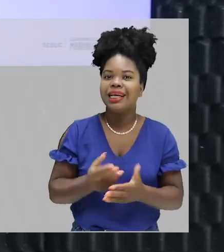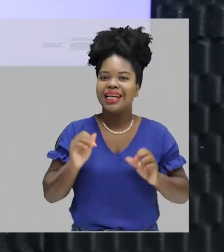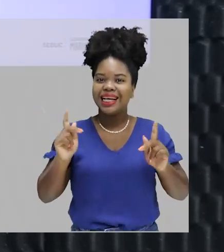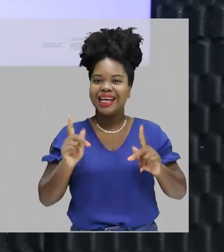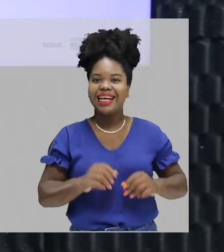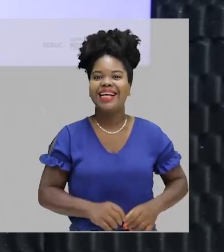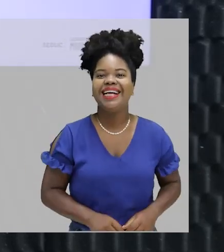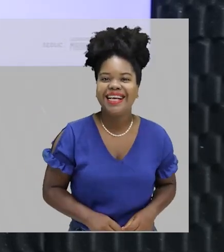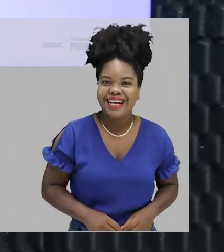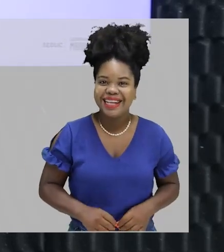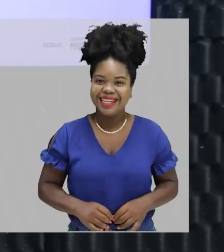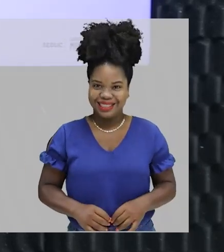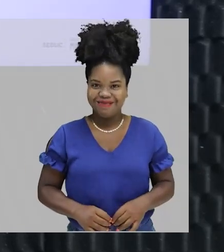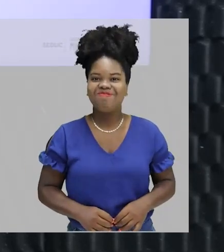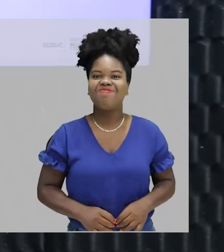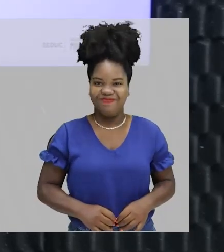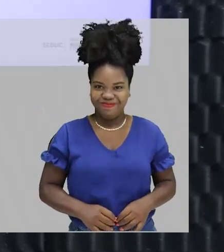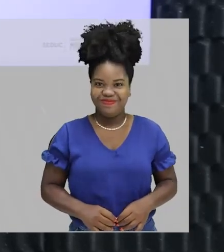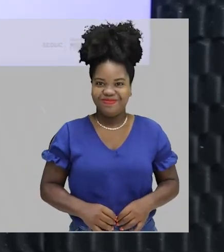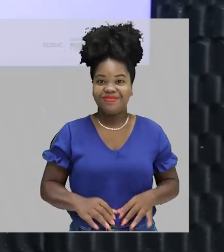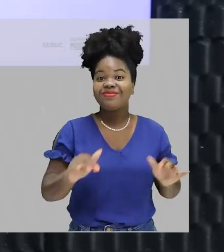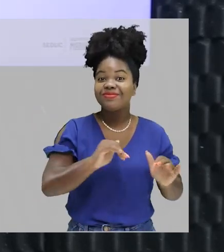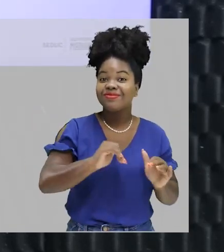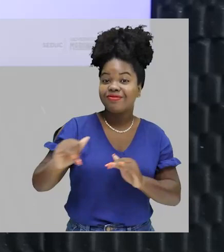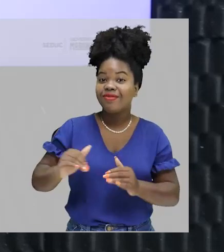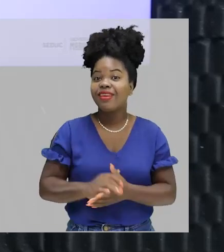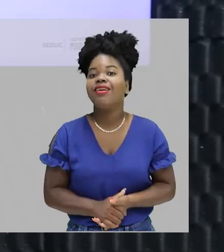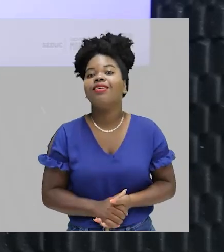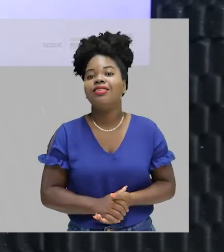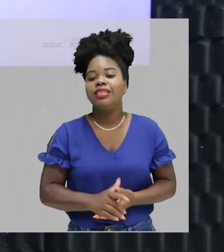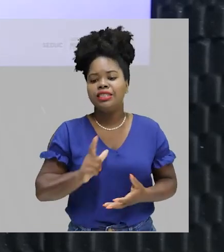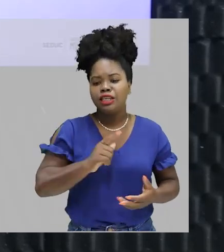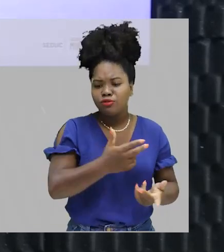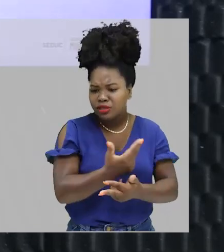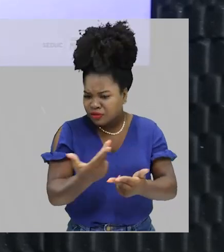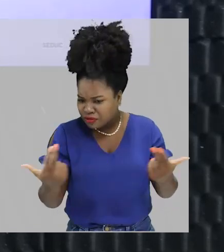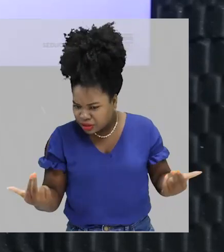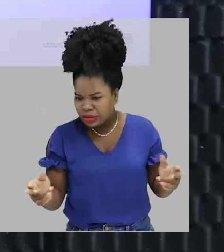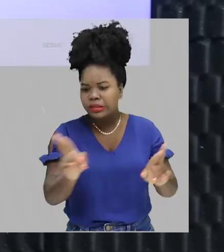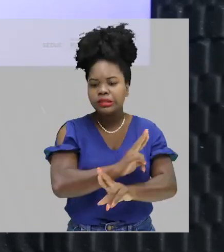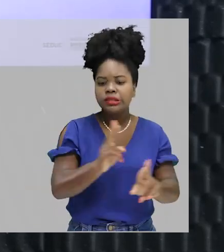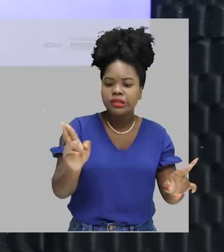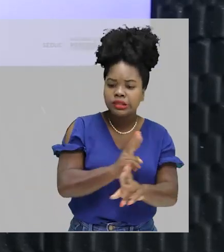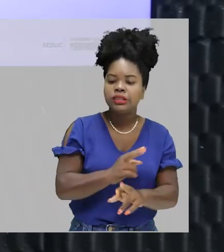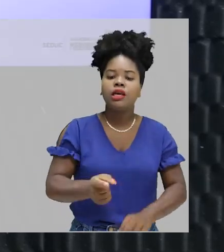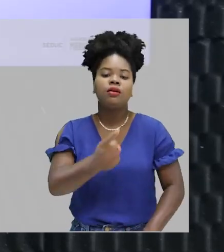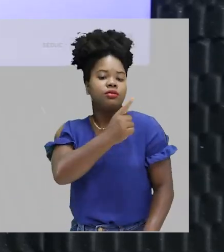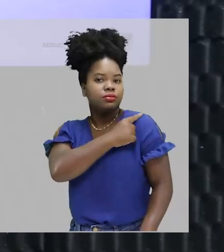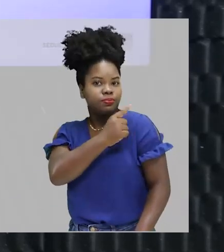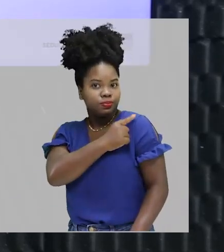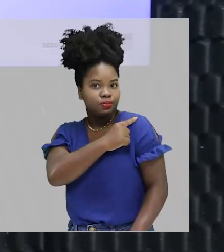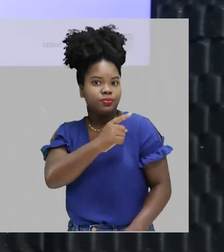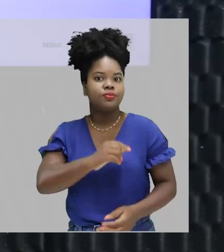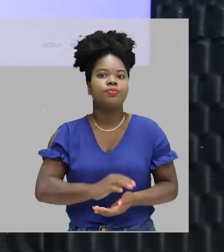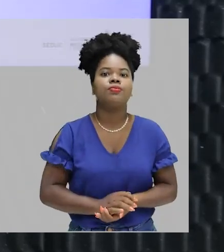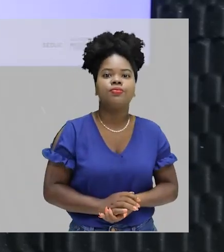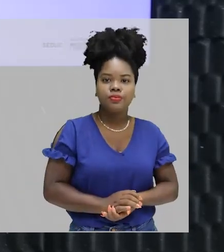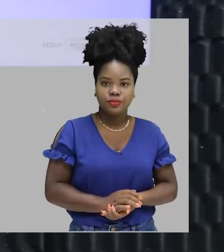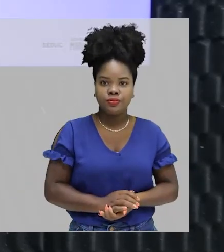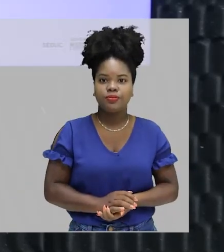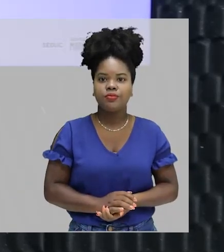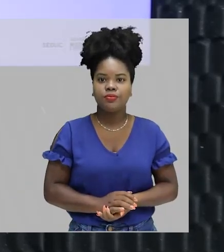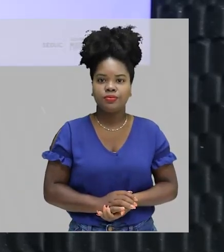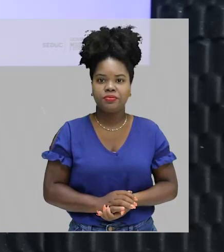estudos. Show de bola? Bom, turminha, estamos em uma série de aulas relacionadas ao primeiro ano do ensino